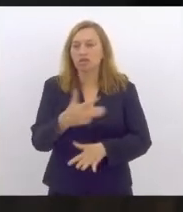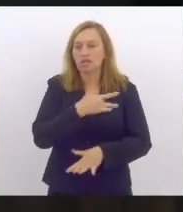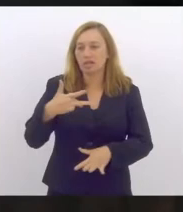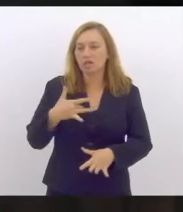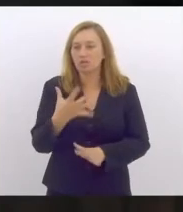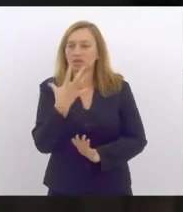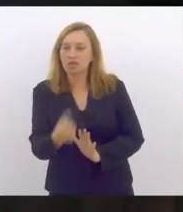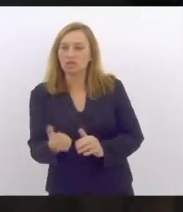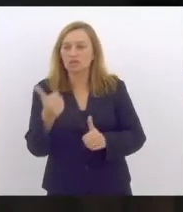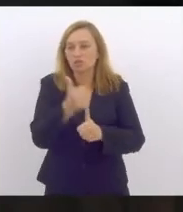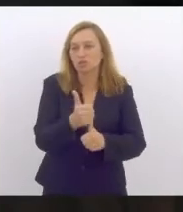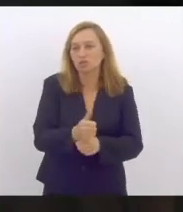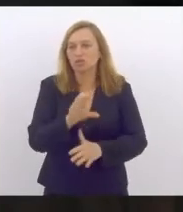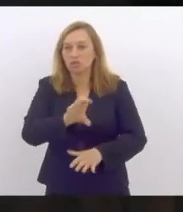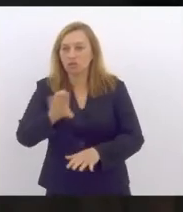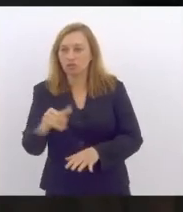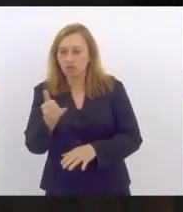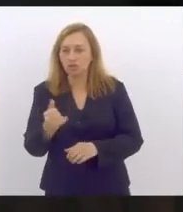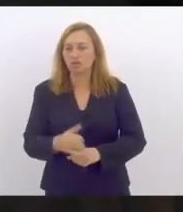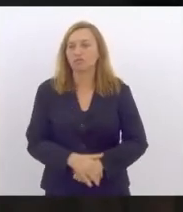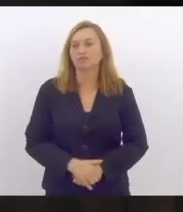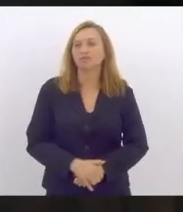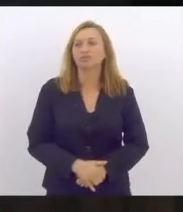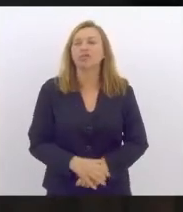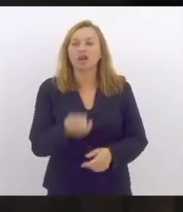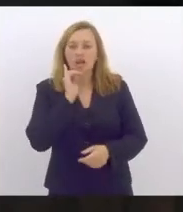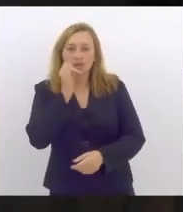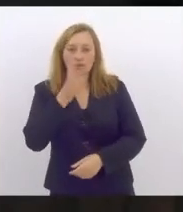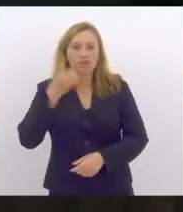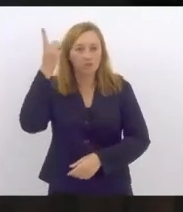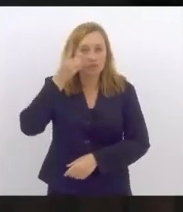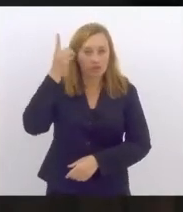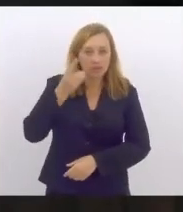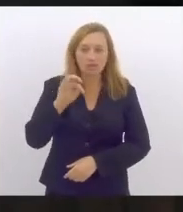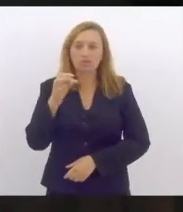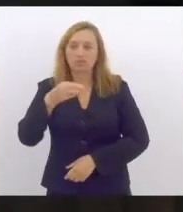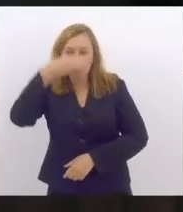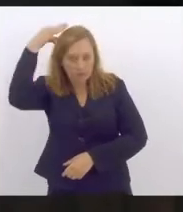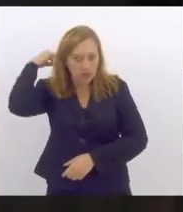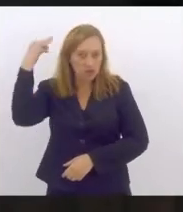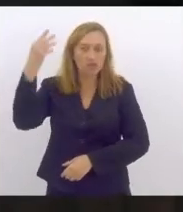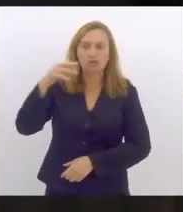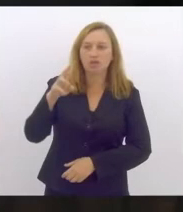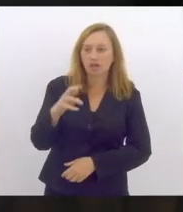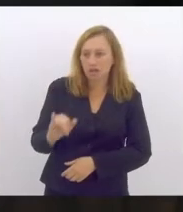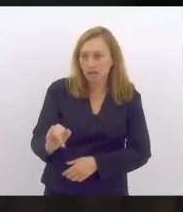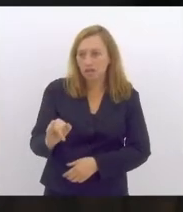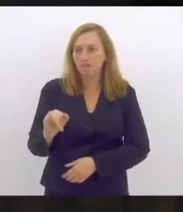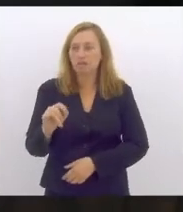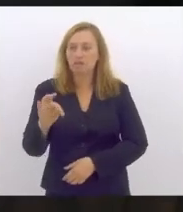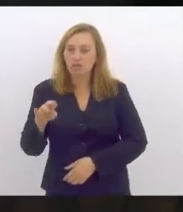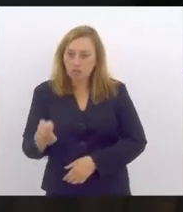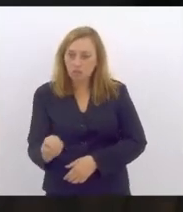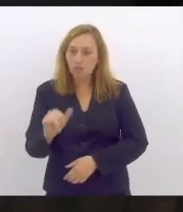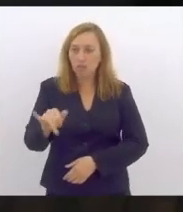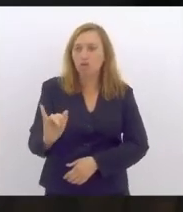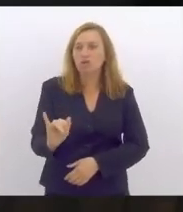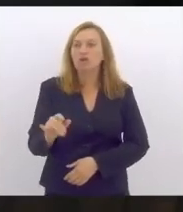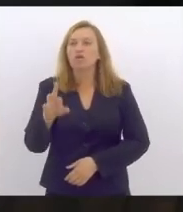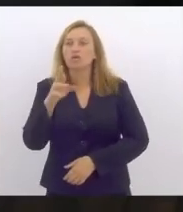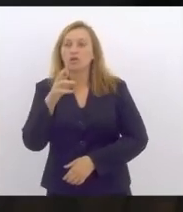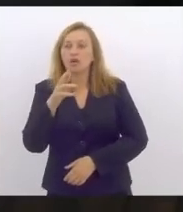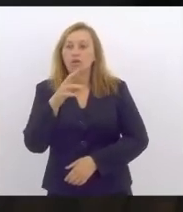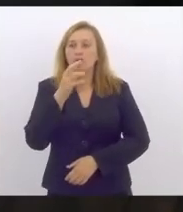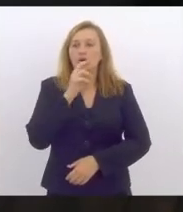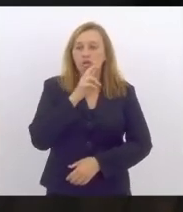favorável com o substitutivo da Comissão de Constituição e Justiça. Relatores, deputados, Márcio Pacheco, Jair Bittencourt, Renato Cozzolino, Rodrigo